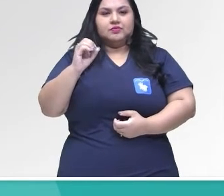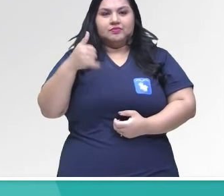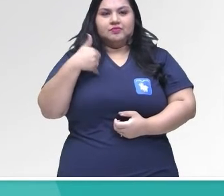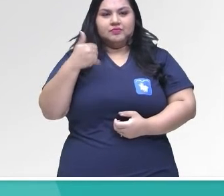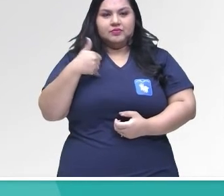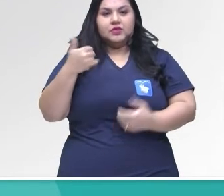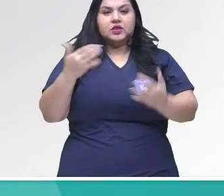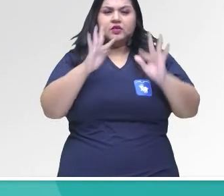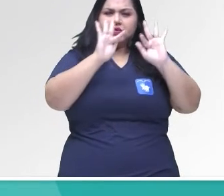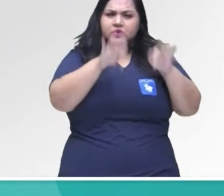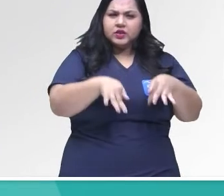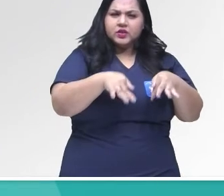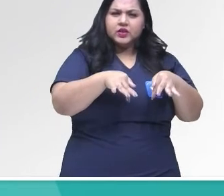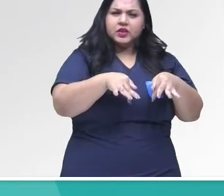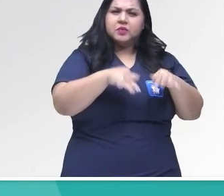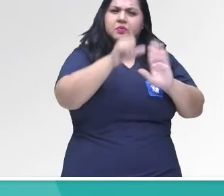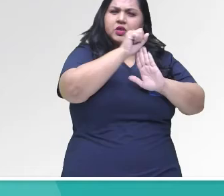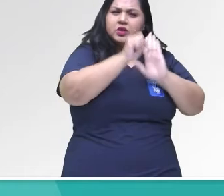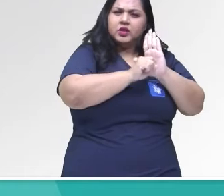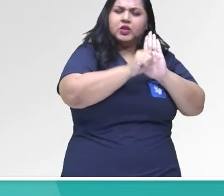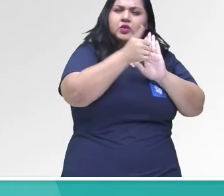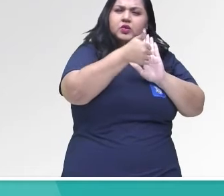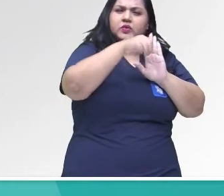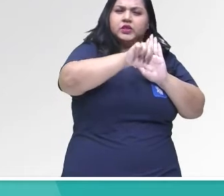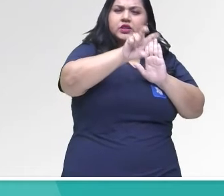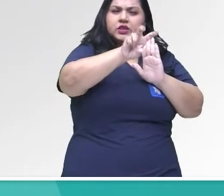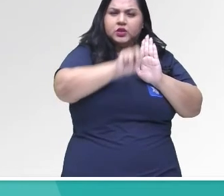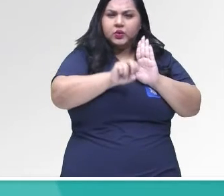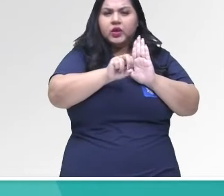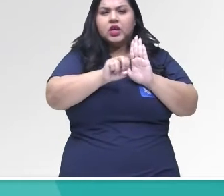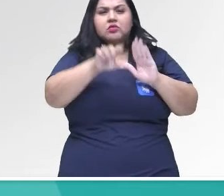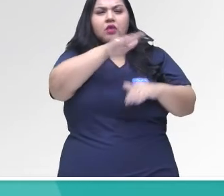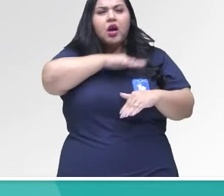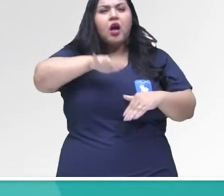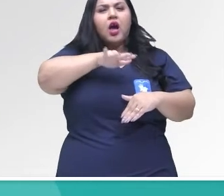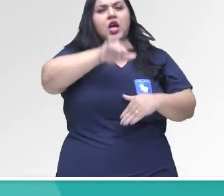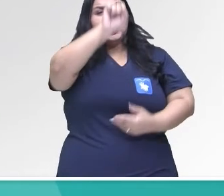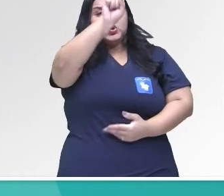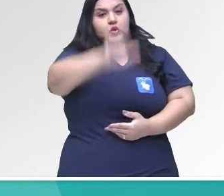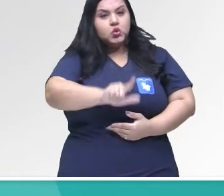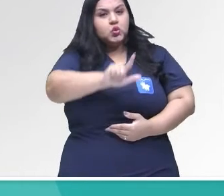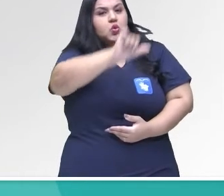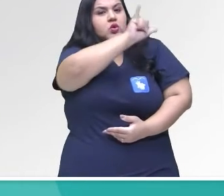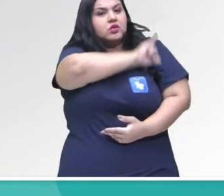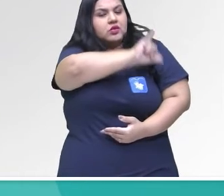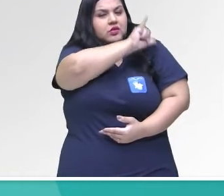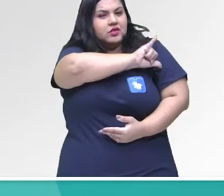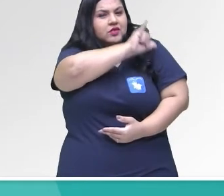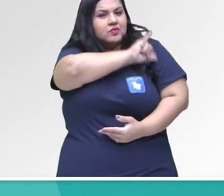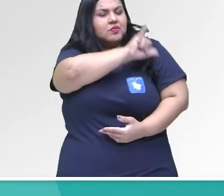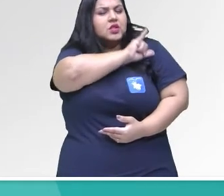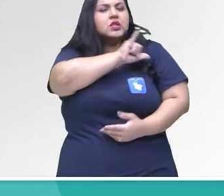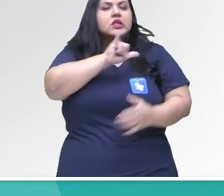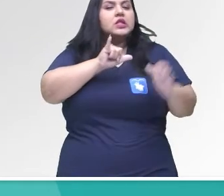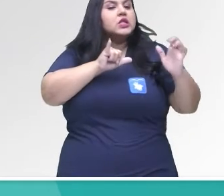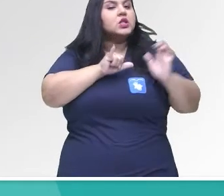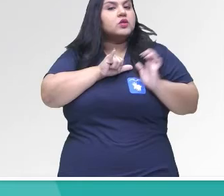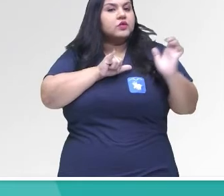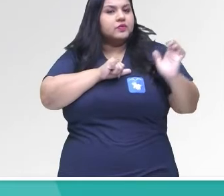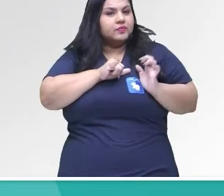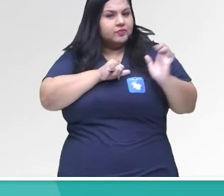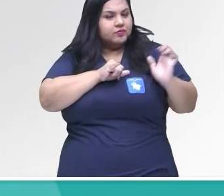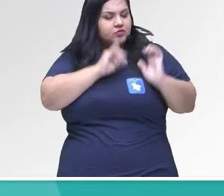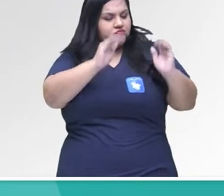final dos anos 1950, Zona Sul do Rio de Janeiro, viu como eu falei? Classe média alta? Pois é, Zona Sul do